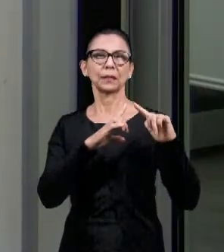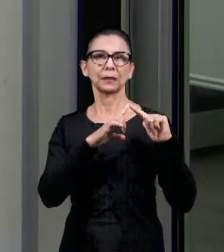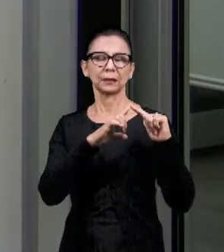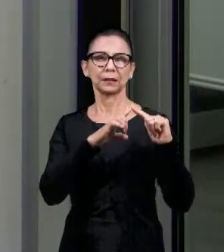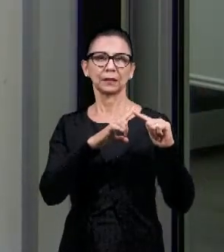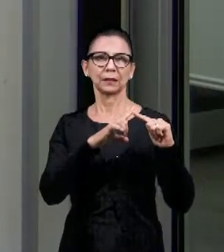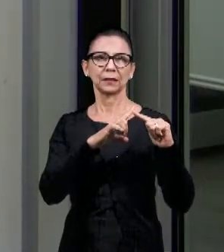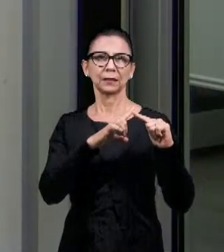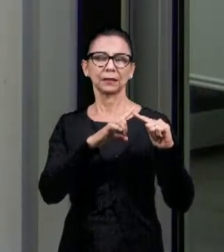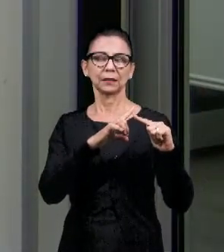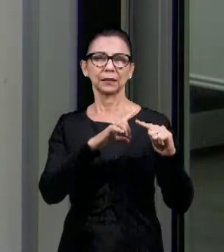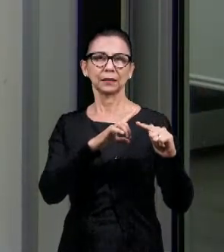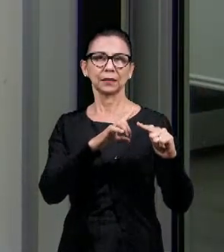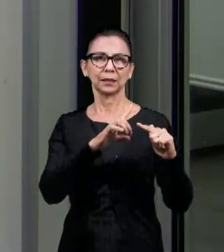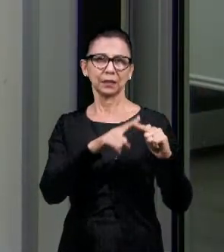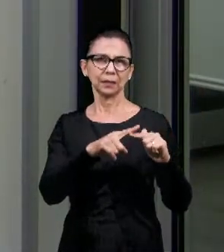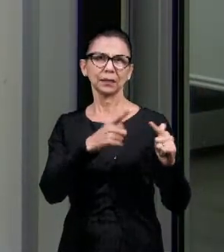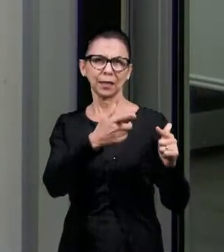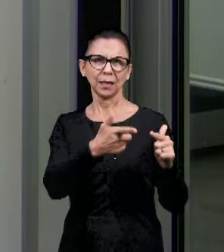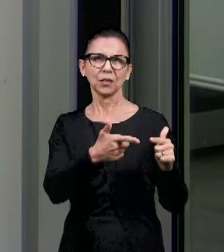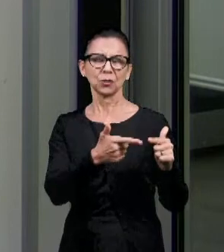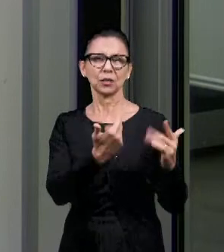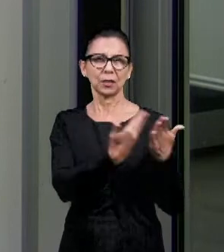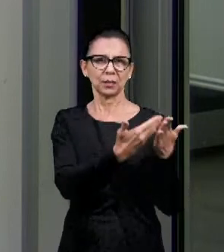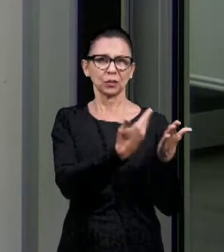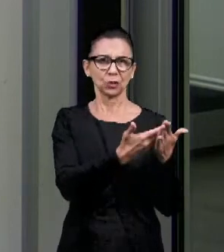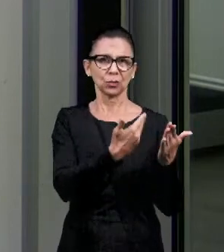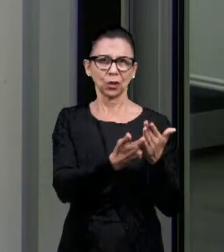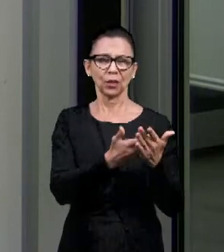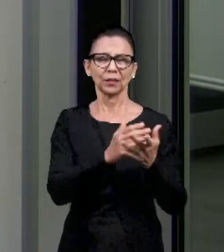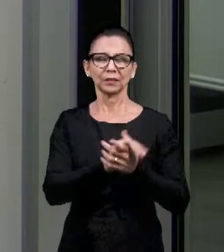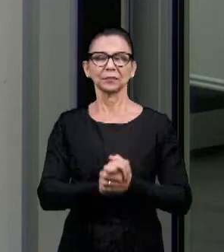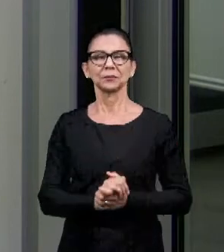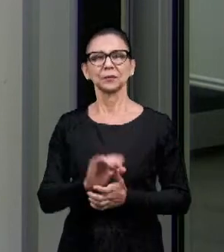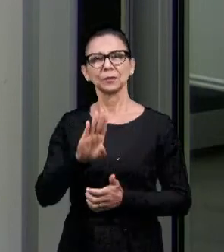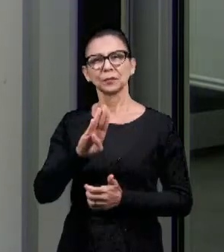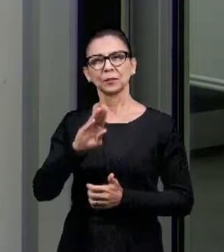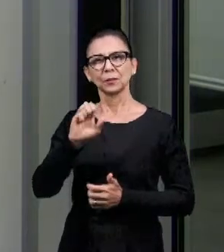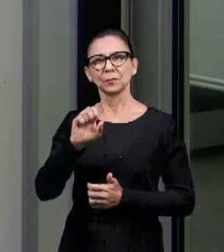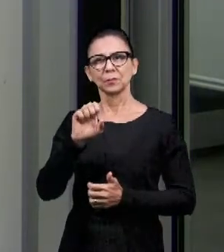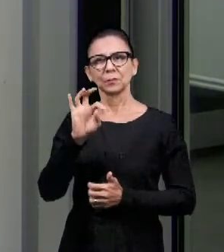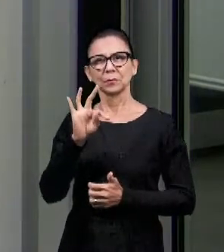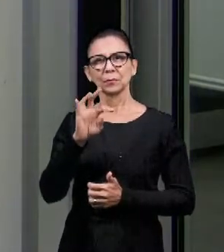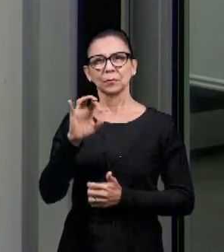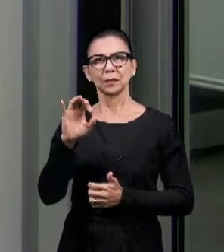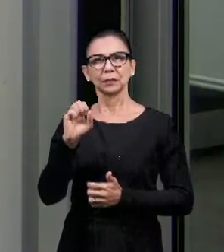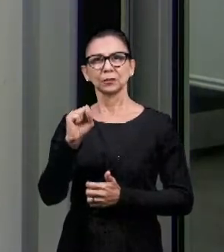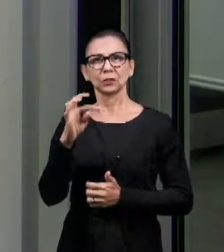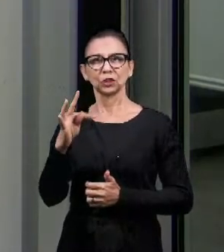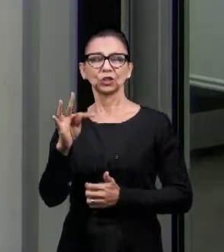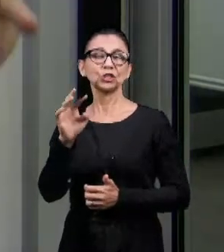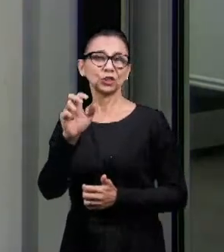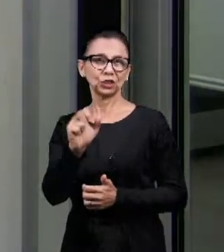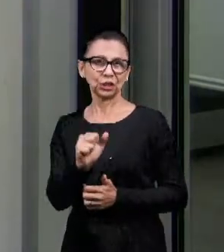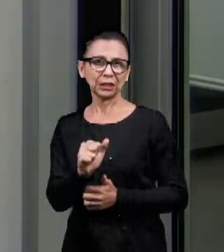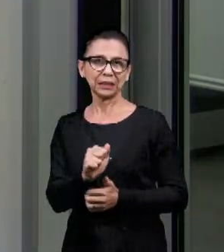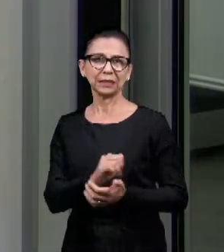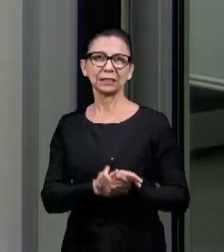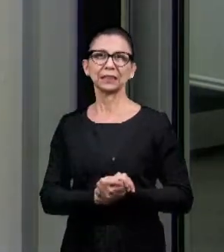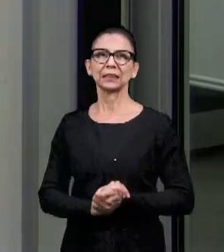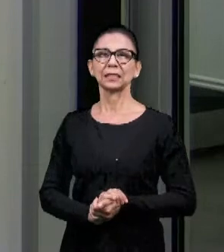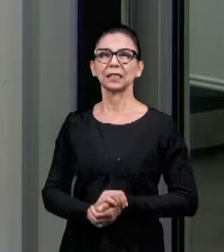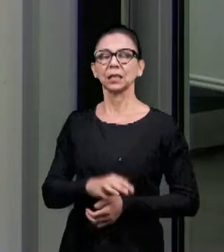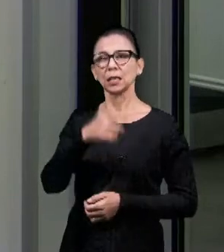tudo. E depois do jogo, tem uns chamados olheiros, né, que ficam olhando os garotos e